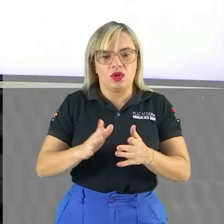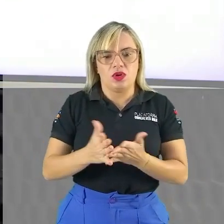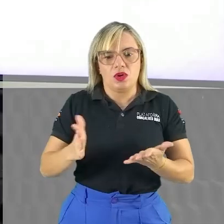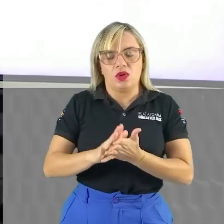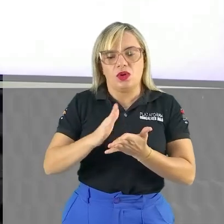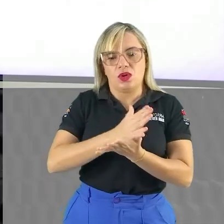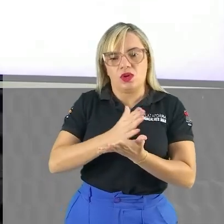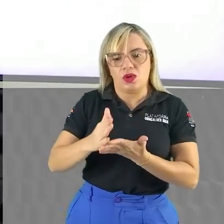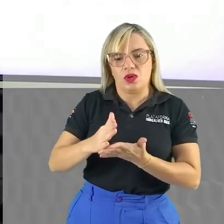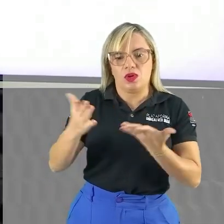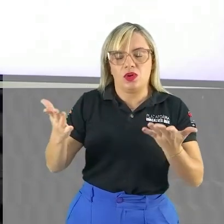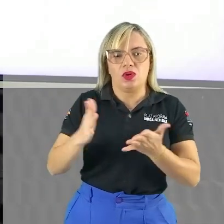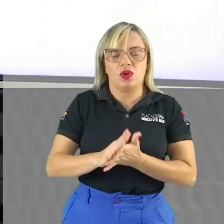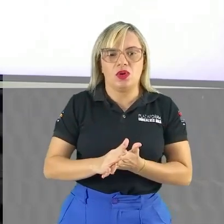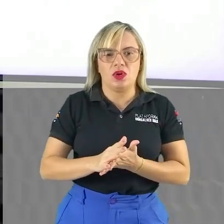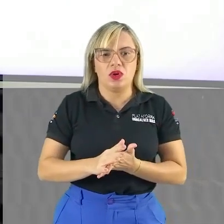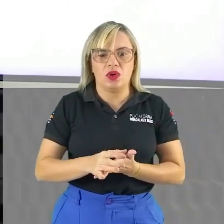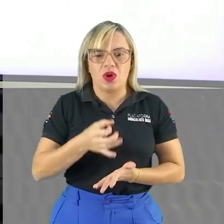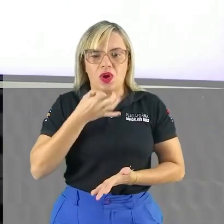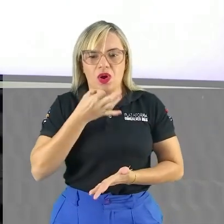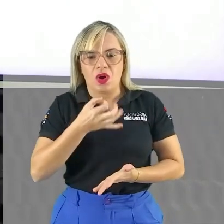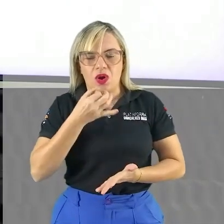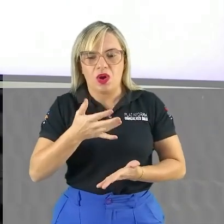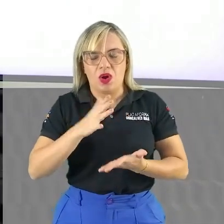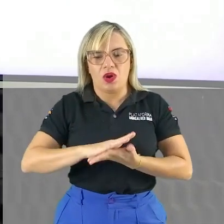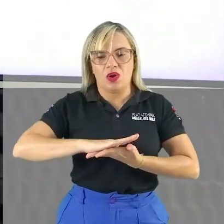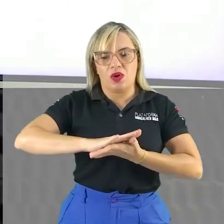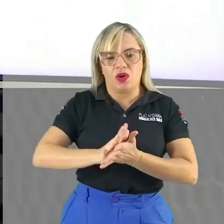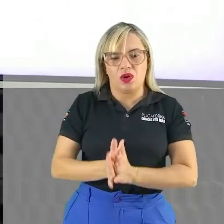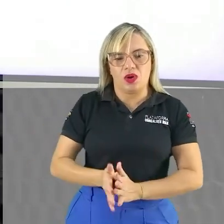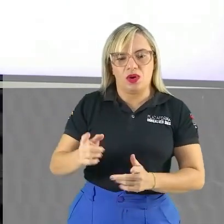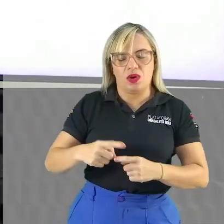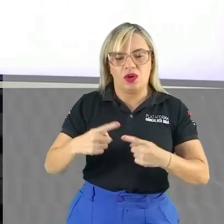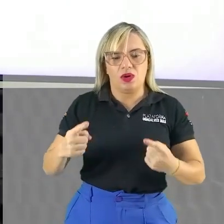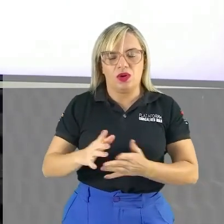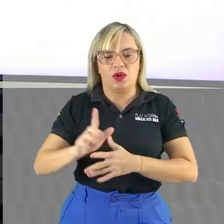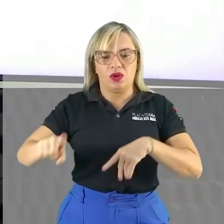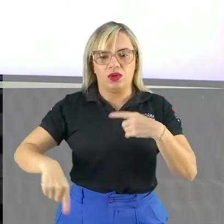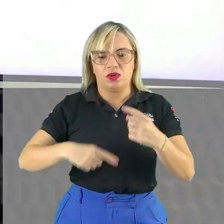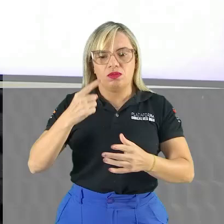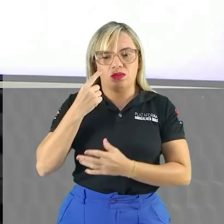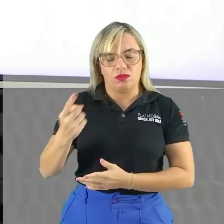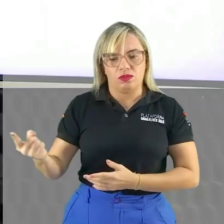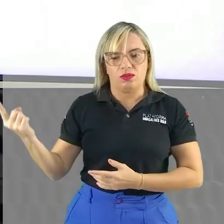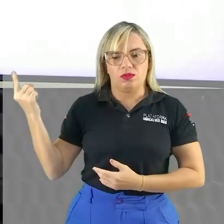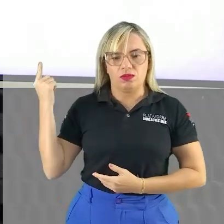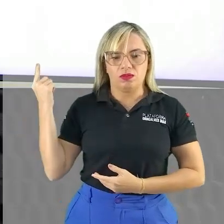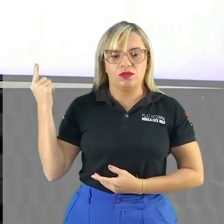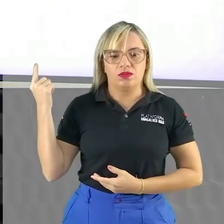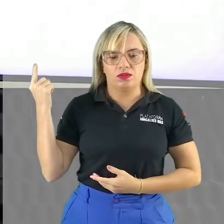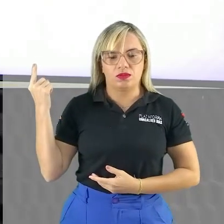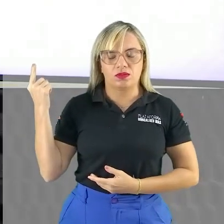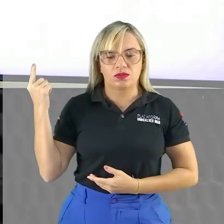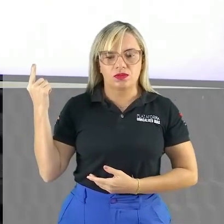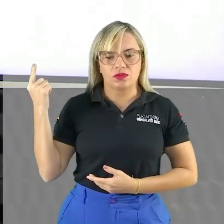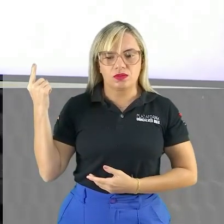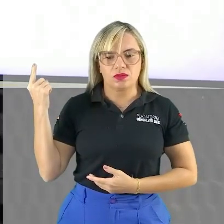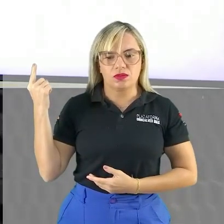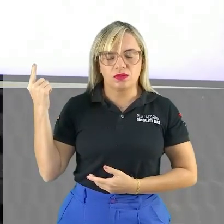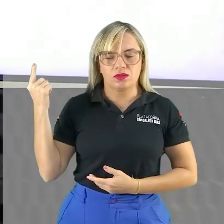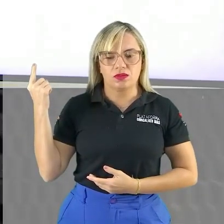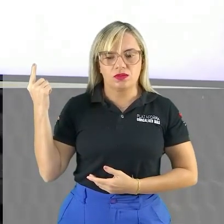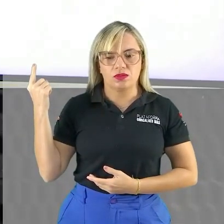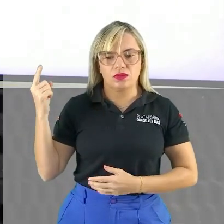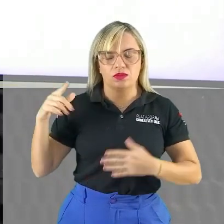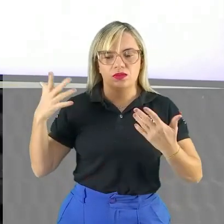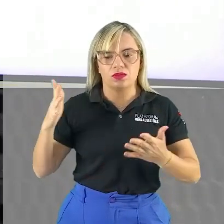bem vulgares, mas de muito sucesso, como Um Príncipe em Nova York, Ace Ventura, Um Maluco na África. Em ambas,